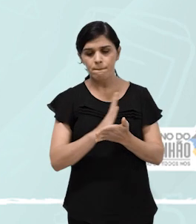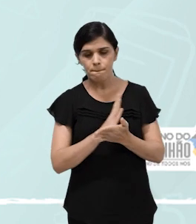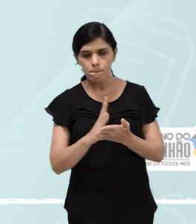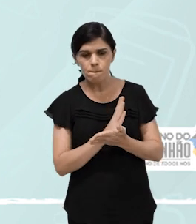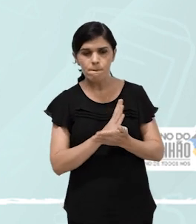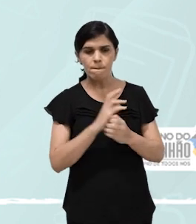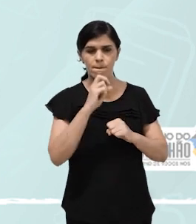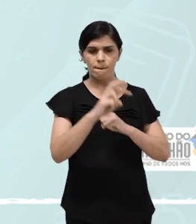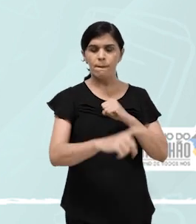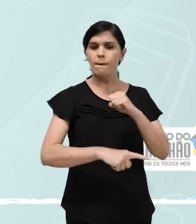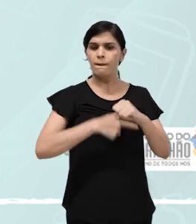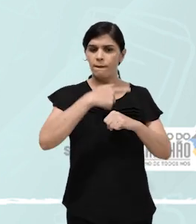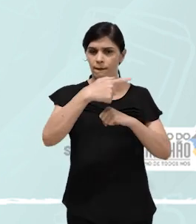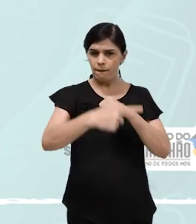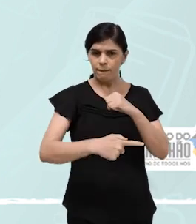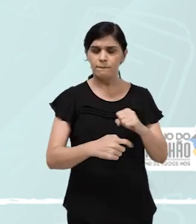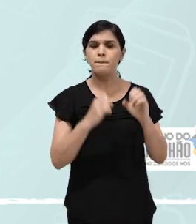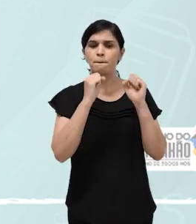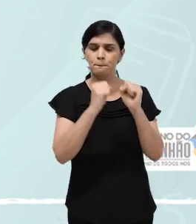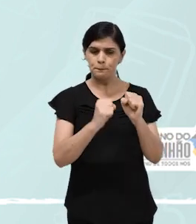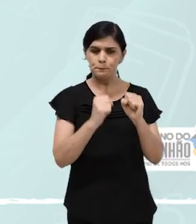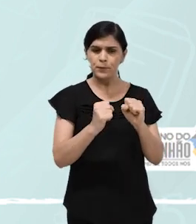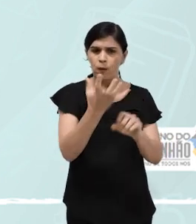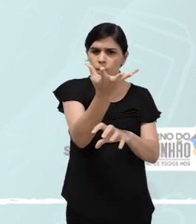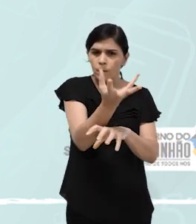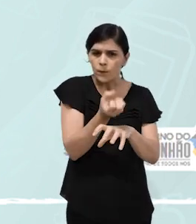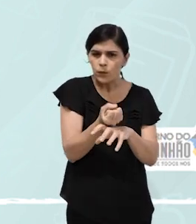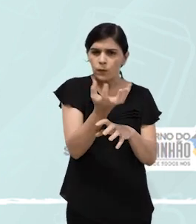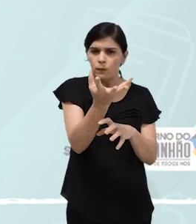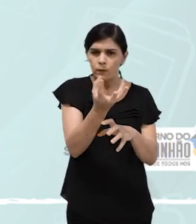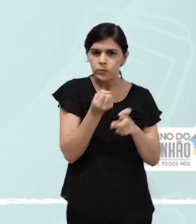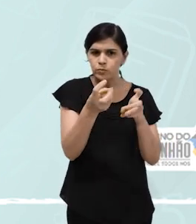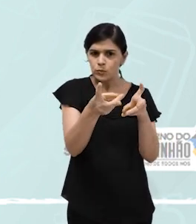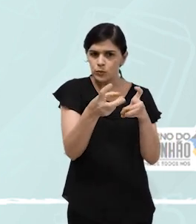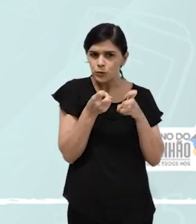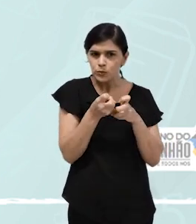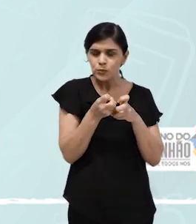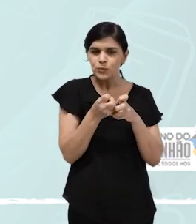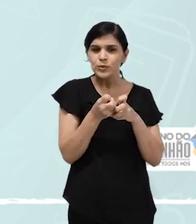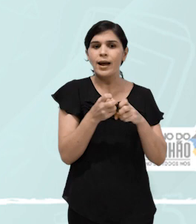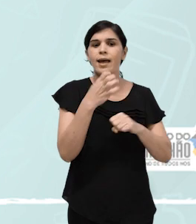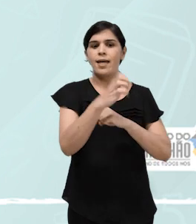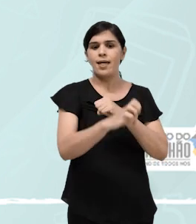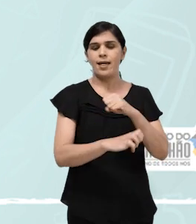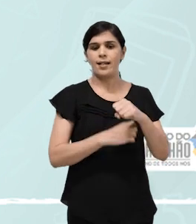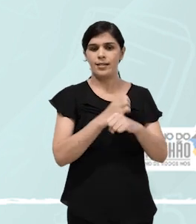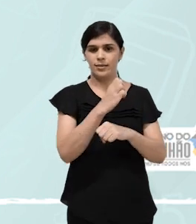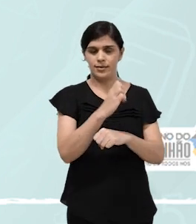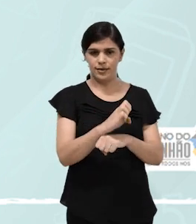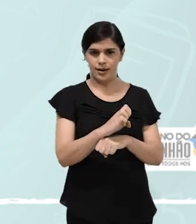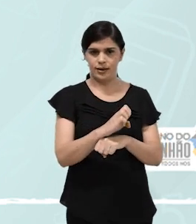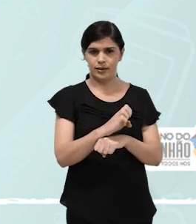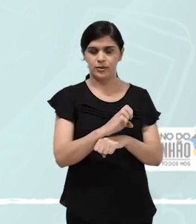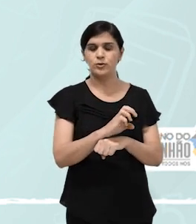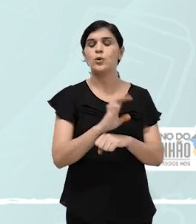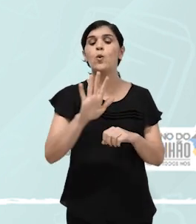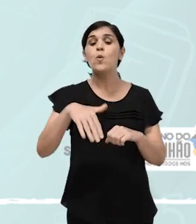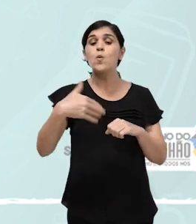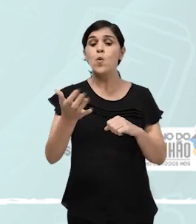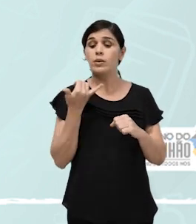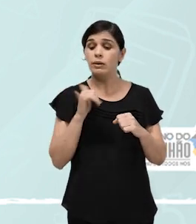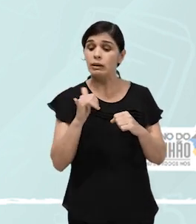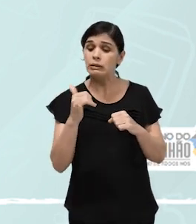capturar elétrons e originar íons com carga negativa. A energia envolvida quando um elétron